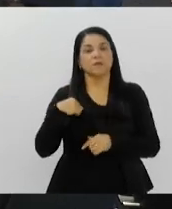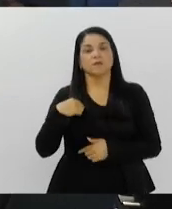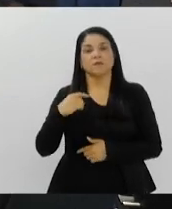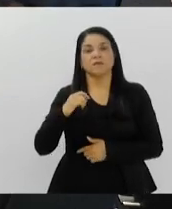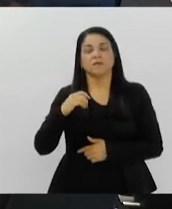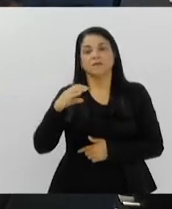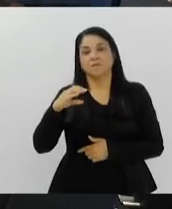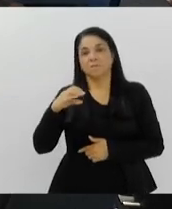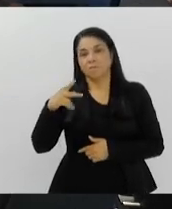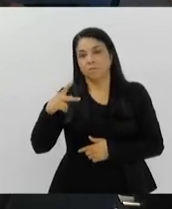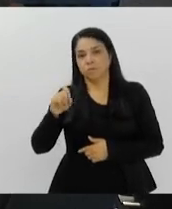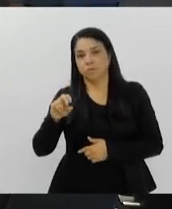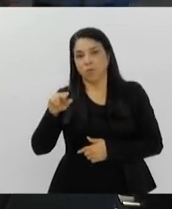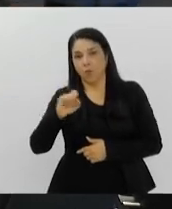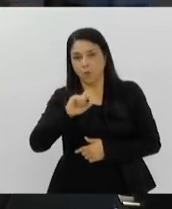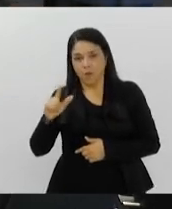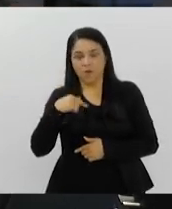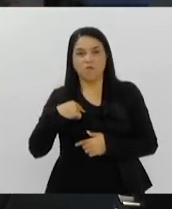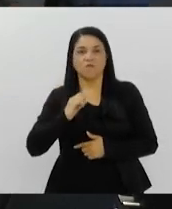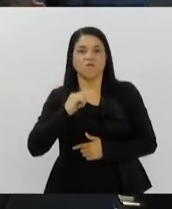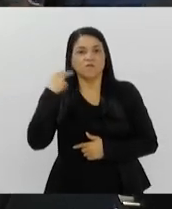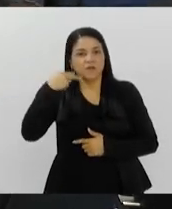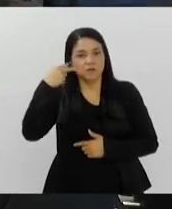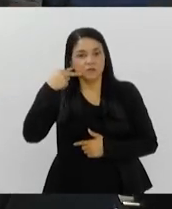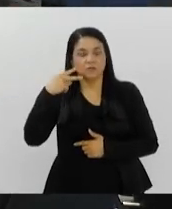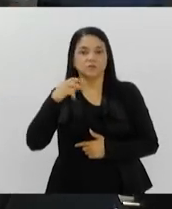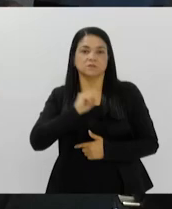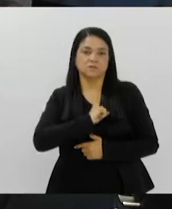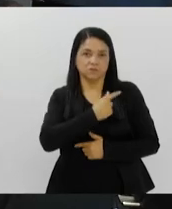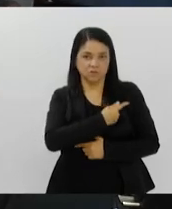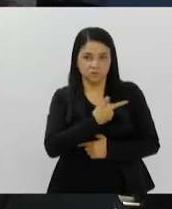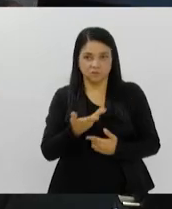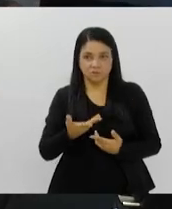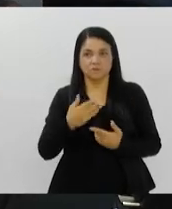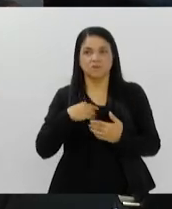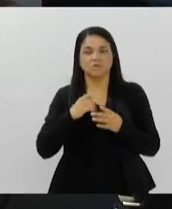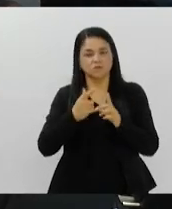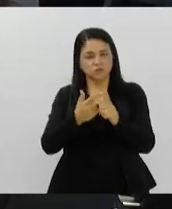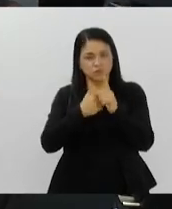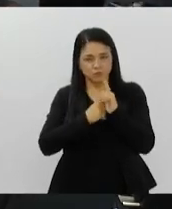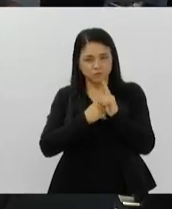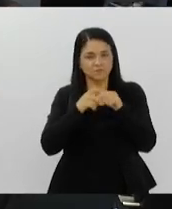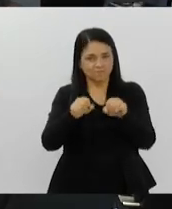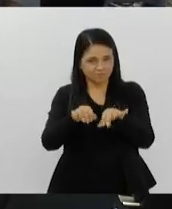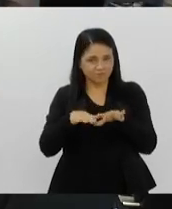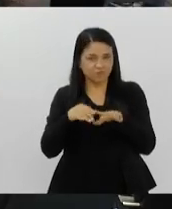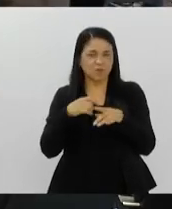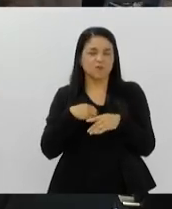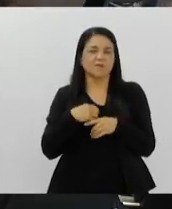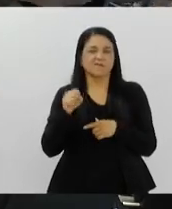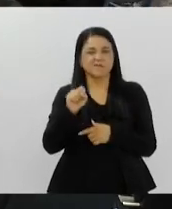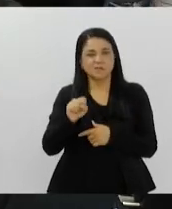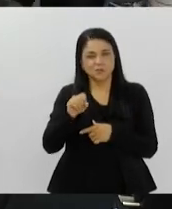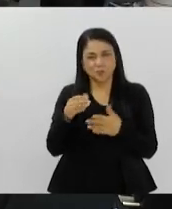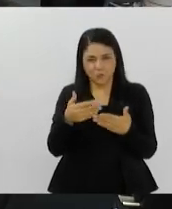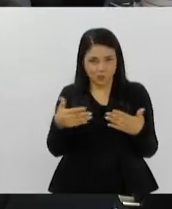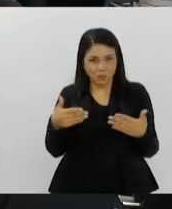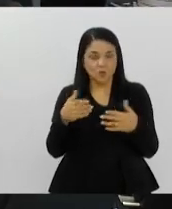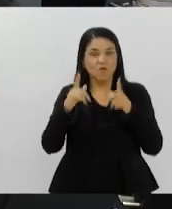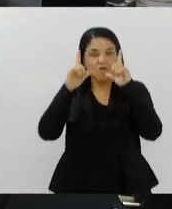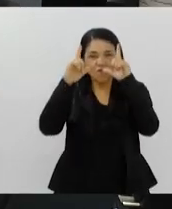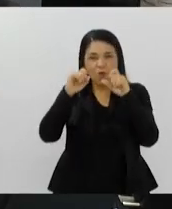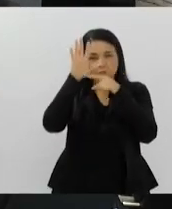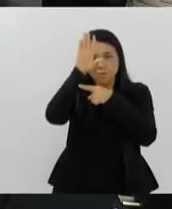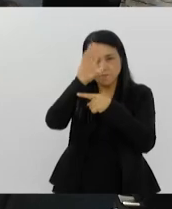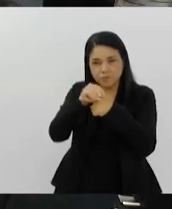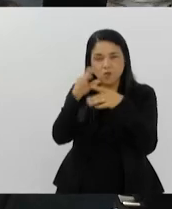Gonçalo. Vou suspender a sessão por alguns segundos, só para fazer uma foto oficial com a comitiva que veio de outros